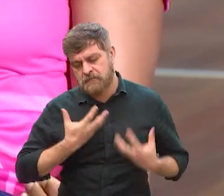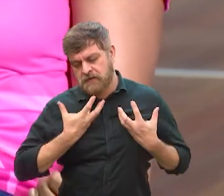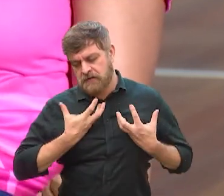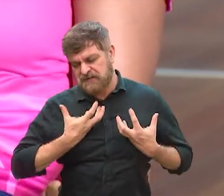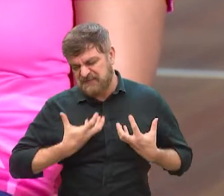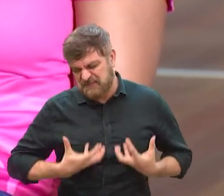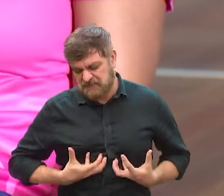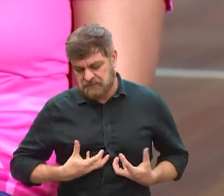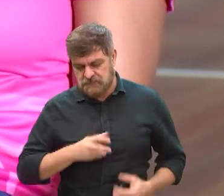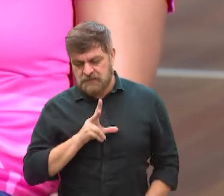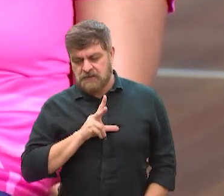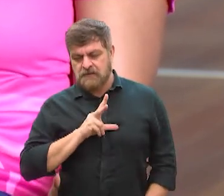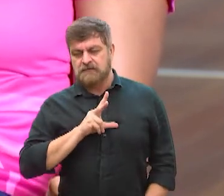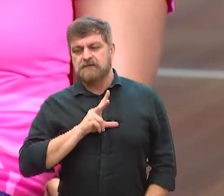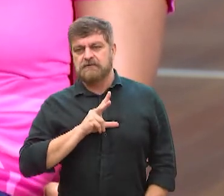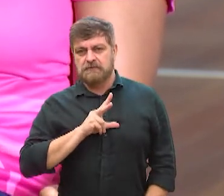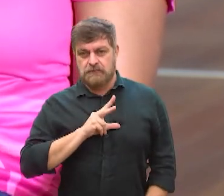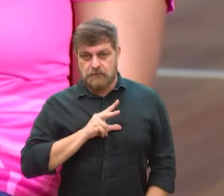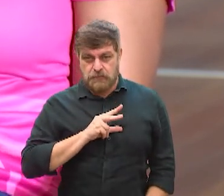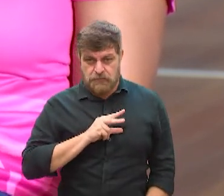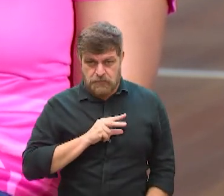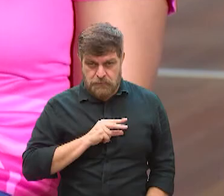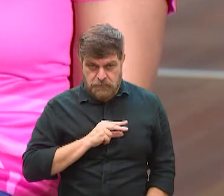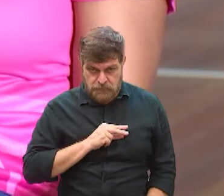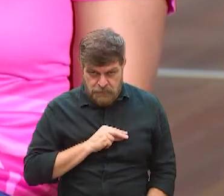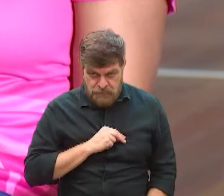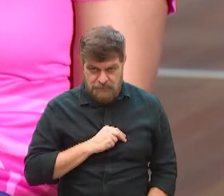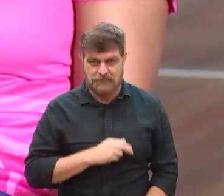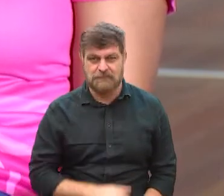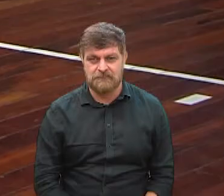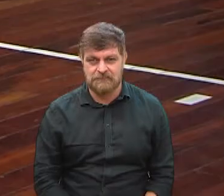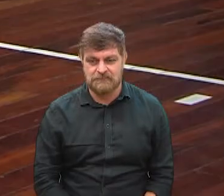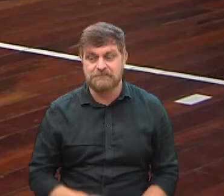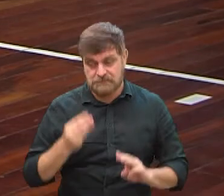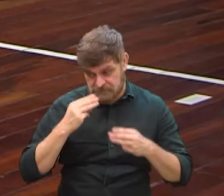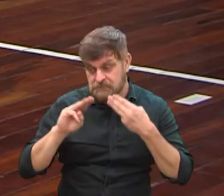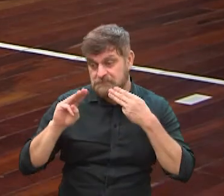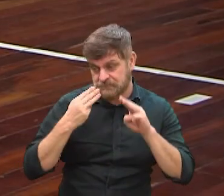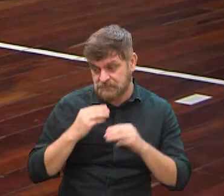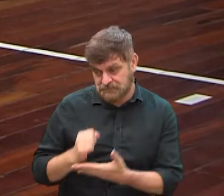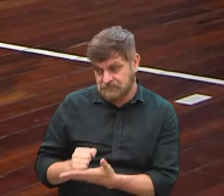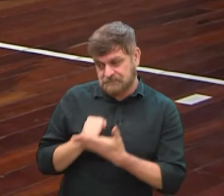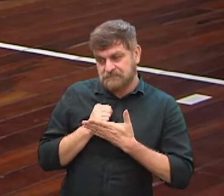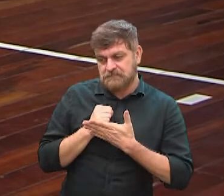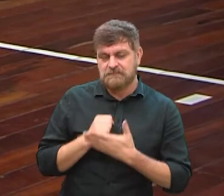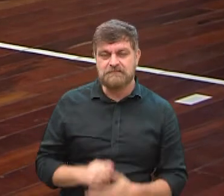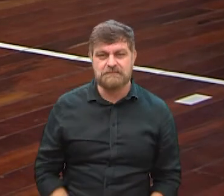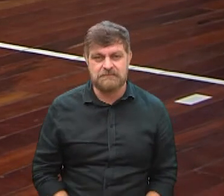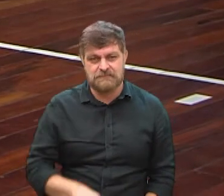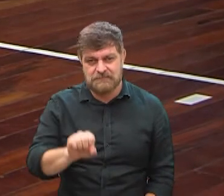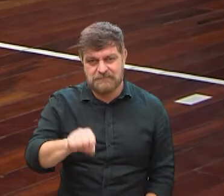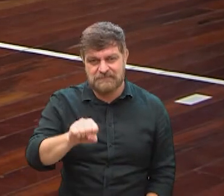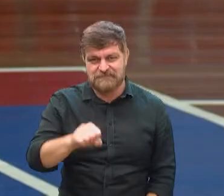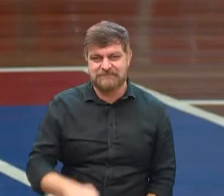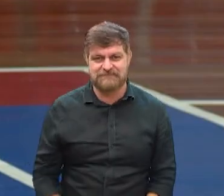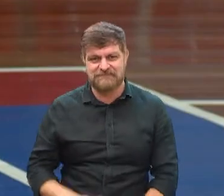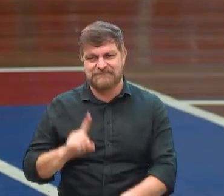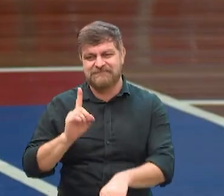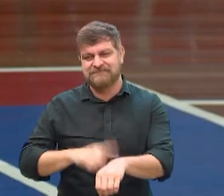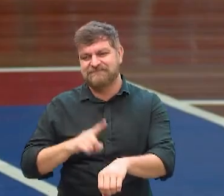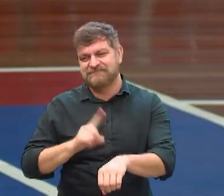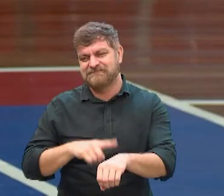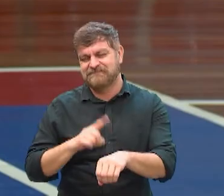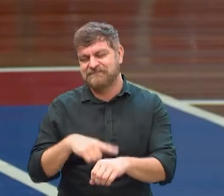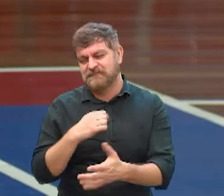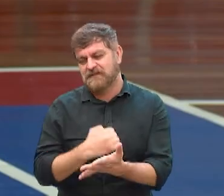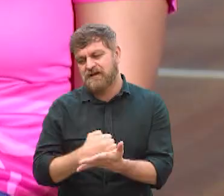aquela ansiedade, dar uma tranquilizada a mais, mas a música é muito boa. Jeane, infelizmente